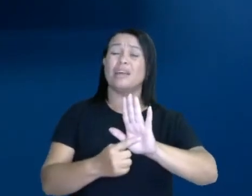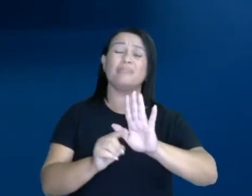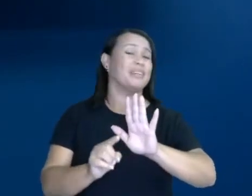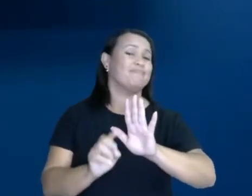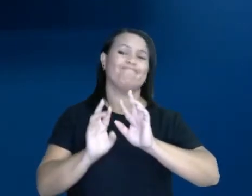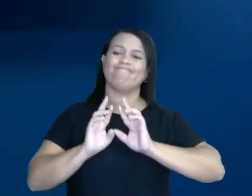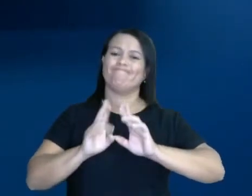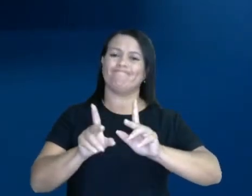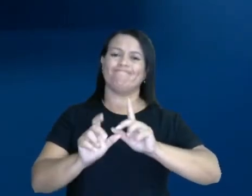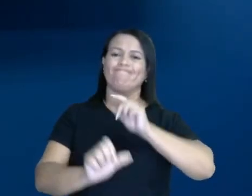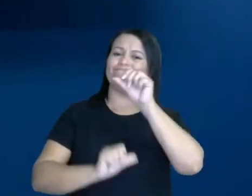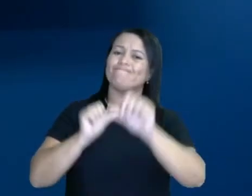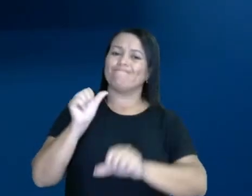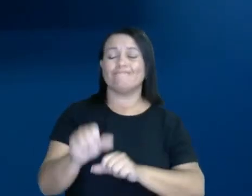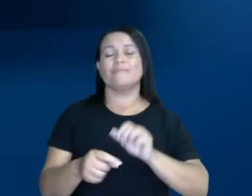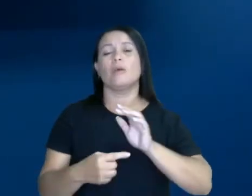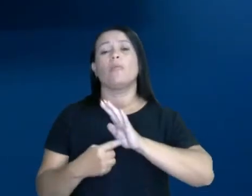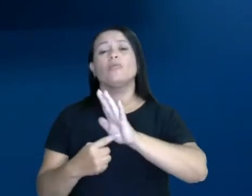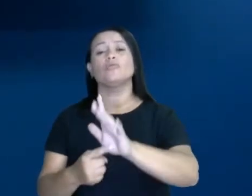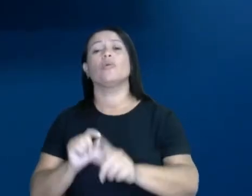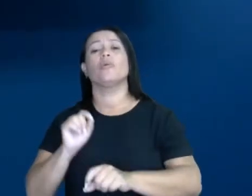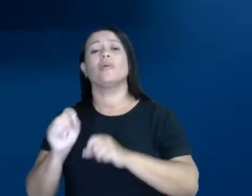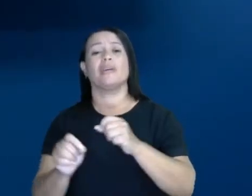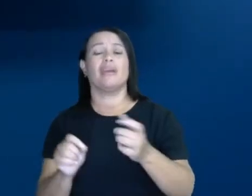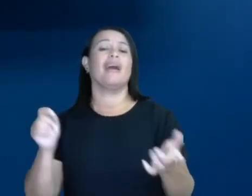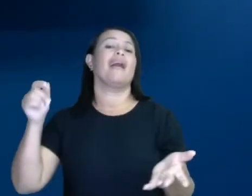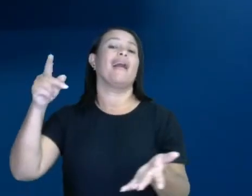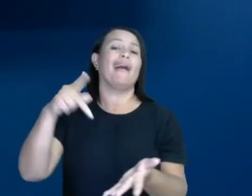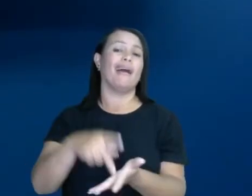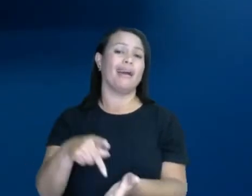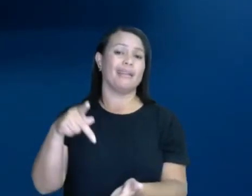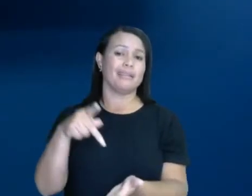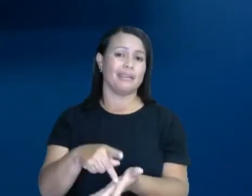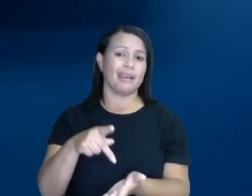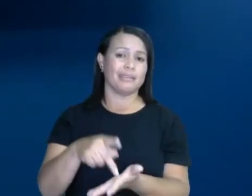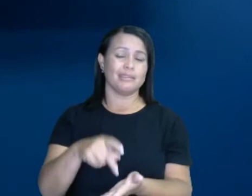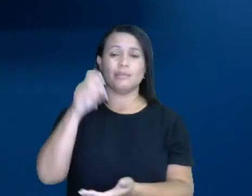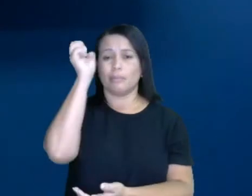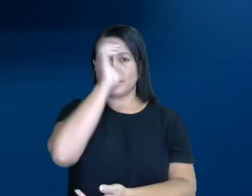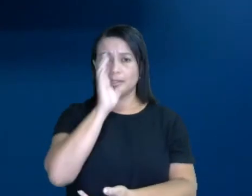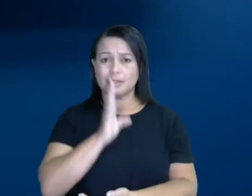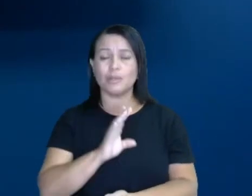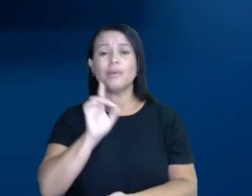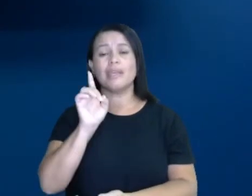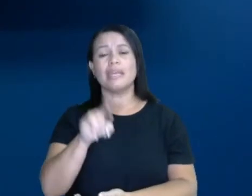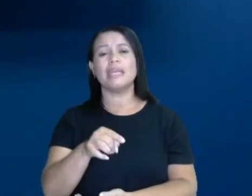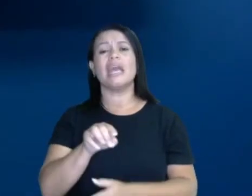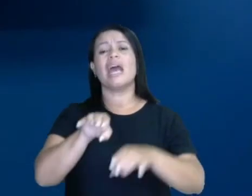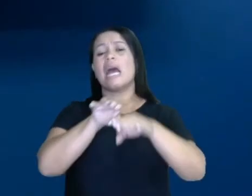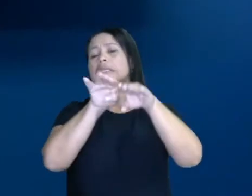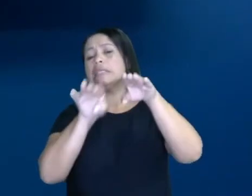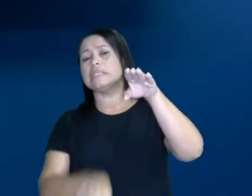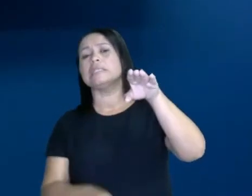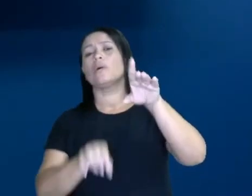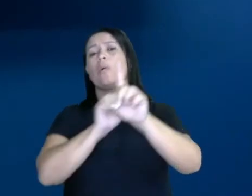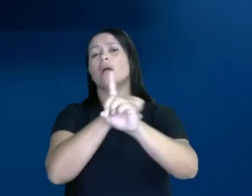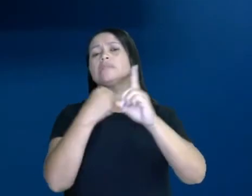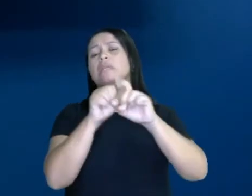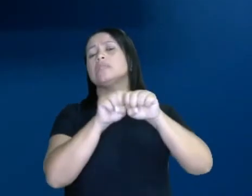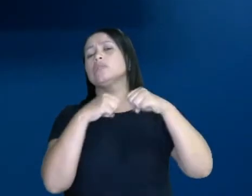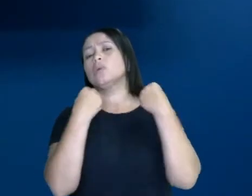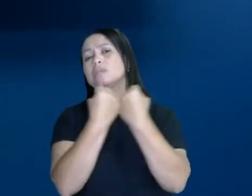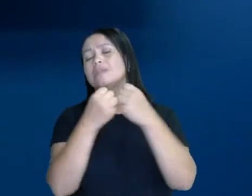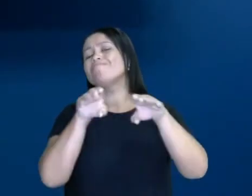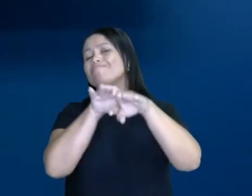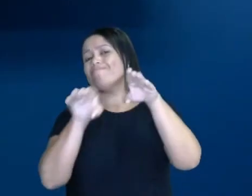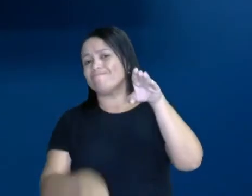oposto. E acabou representando a realidade do Brasil, que é essa desigualdade social, né, que é